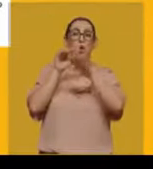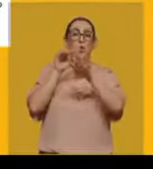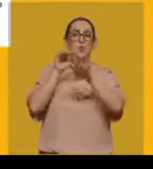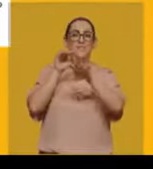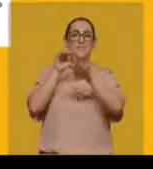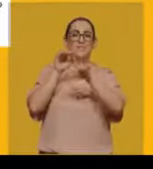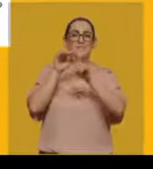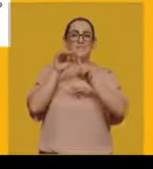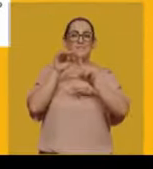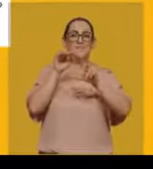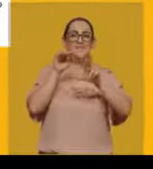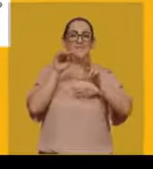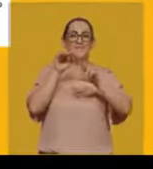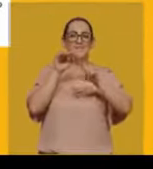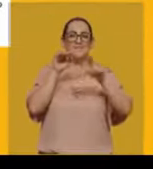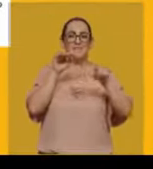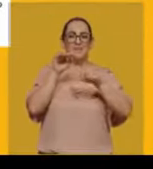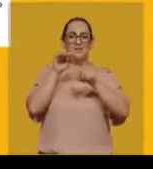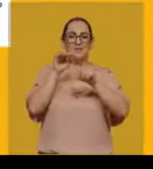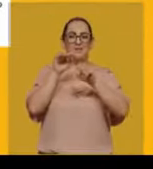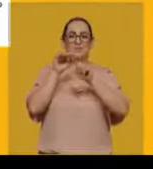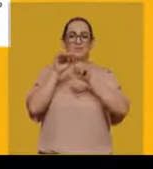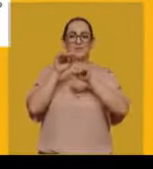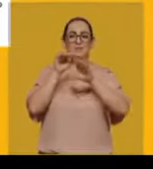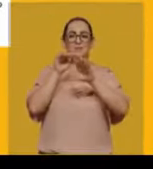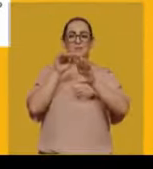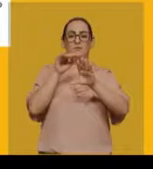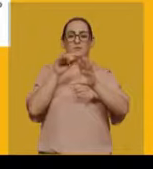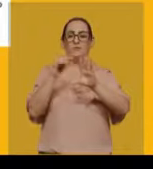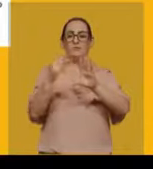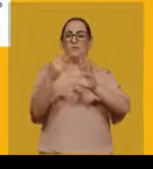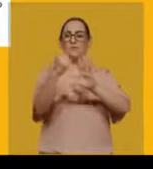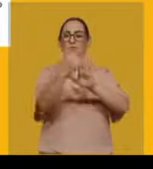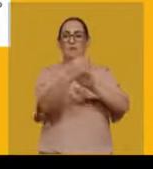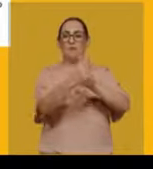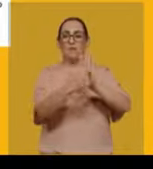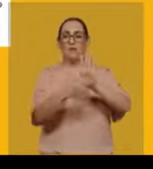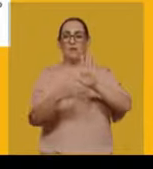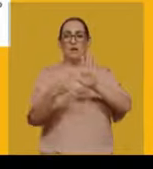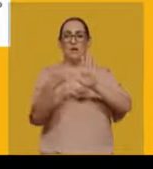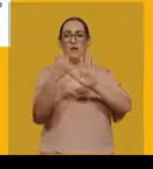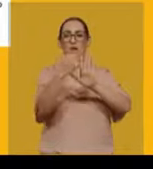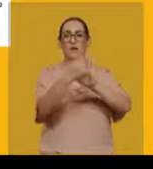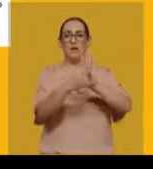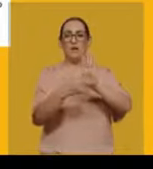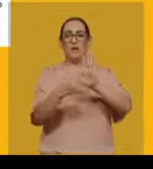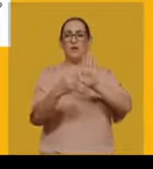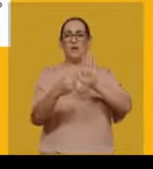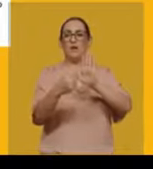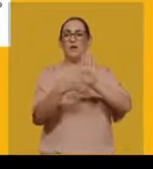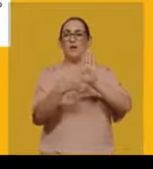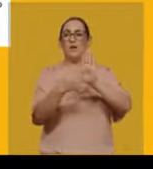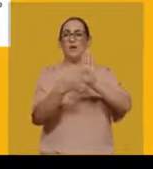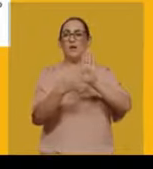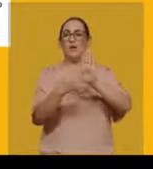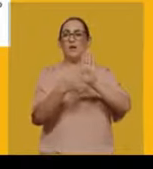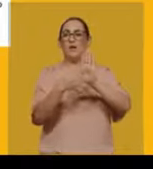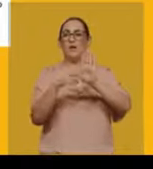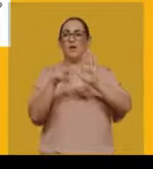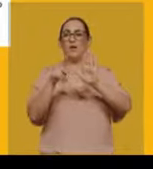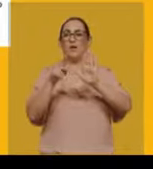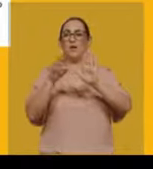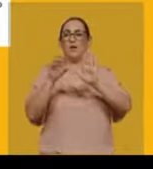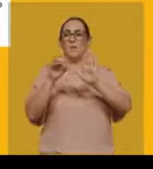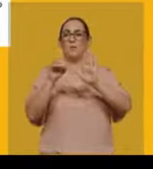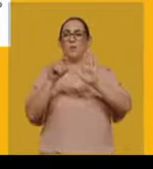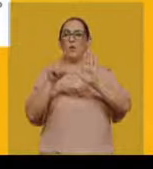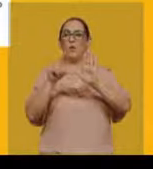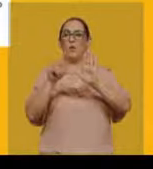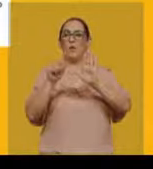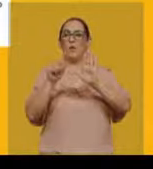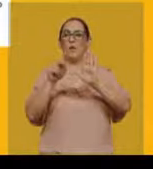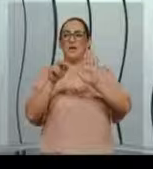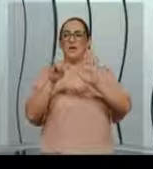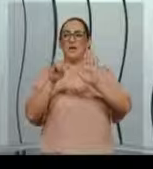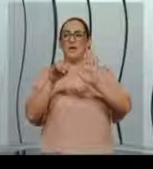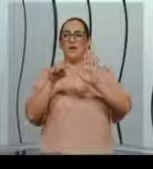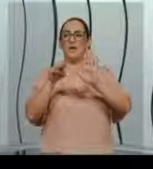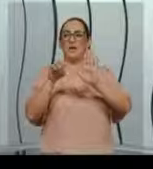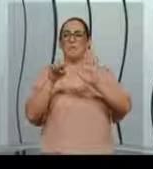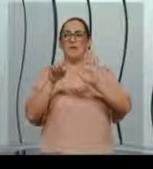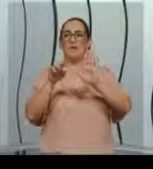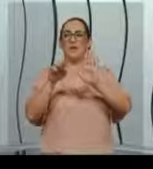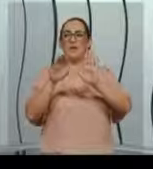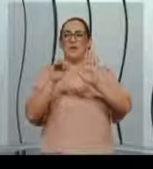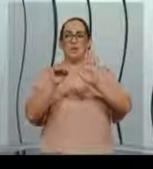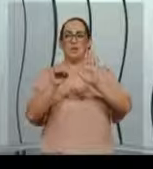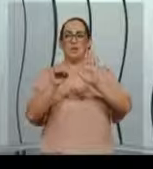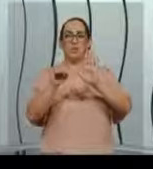Quando ela passa por um filtro que nós chamamos de polarímetro, esse filtro faz com que essa luz